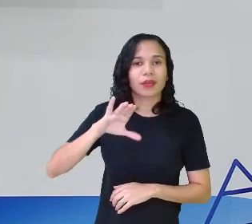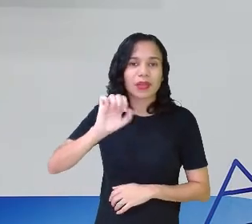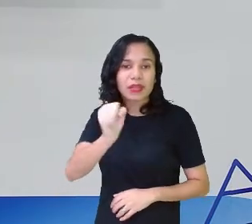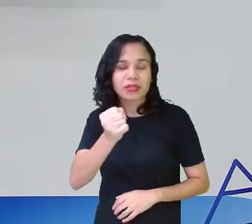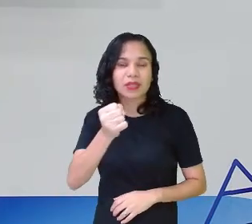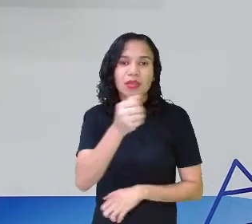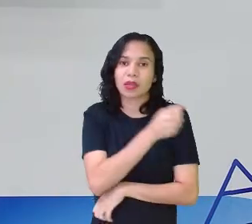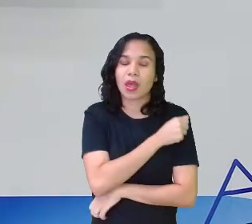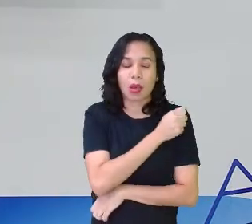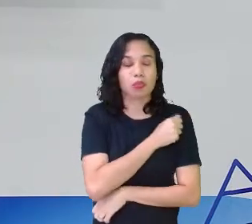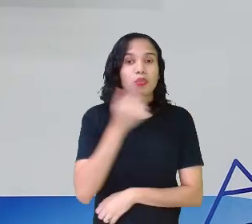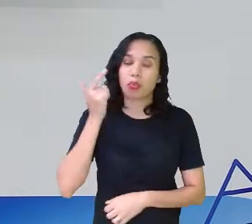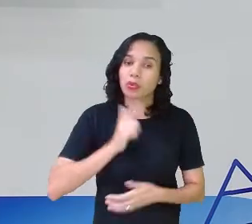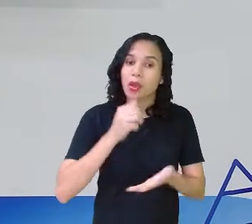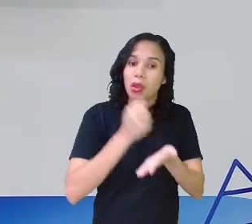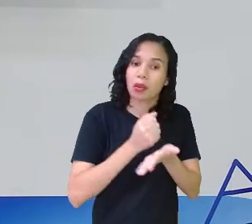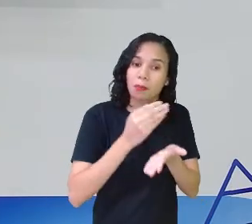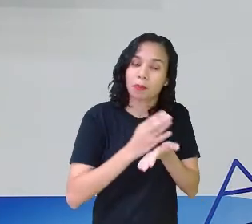de verdade se